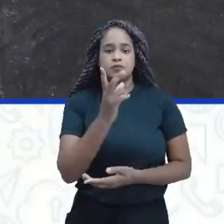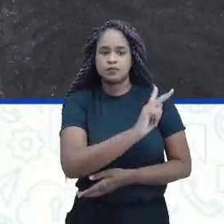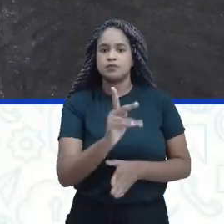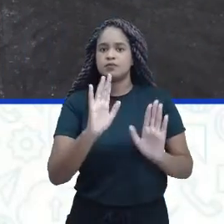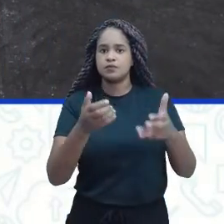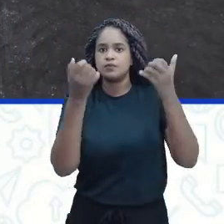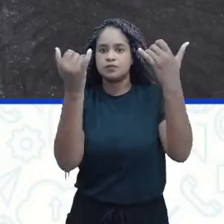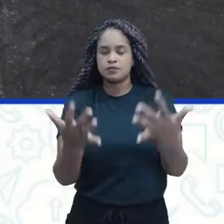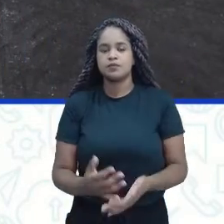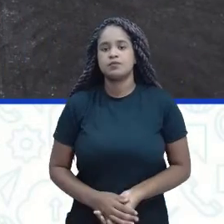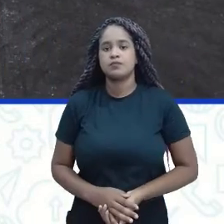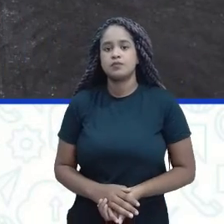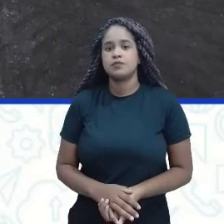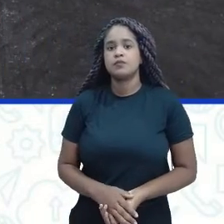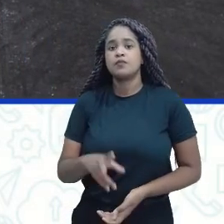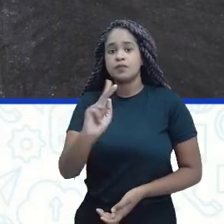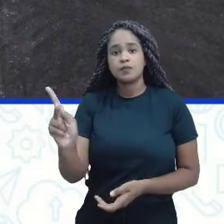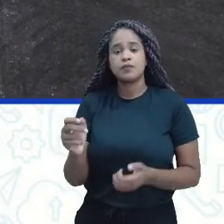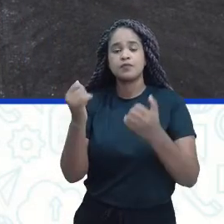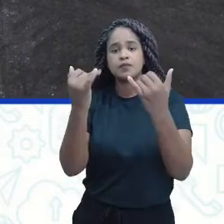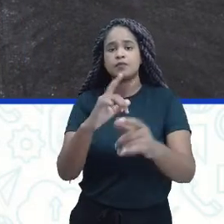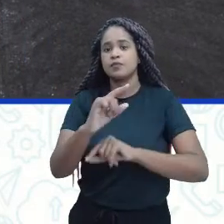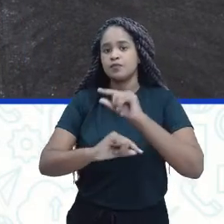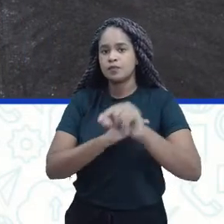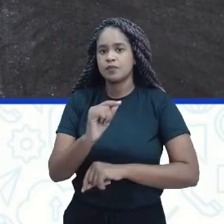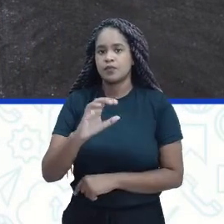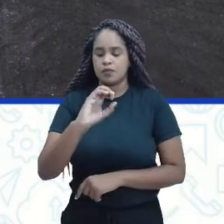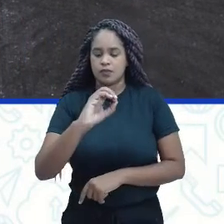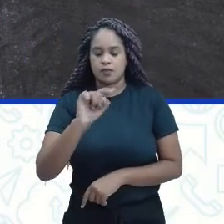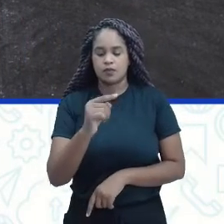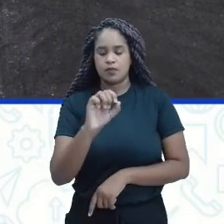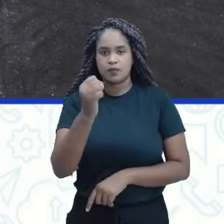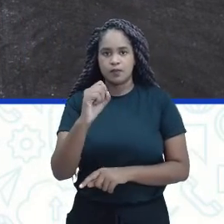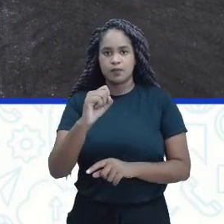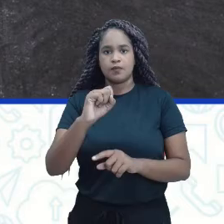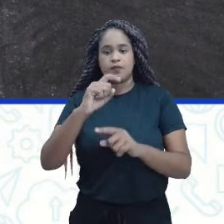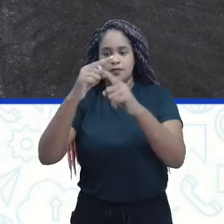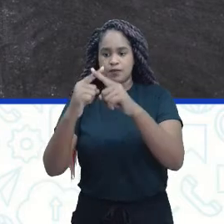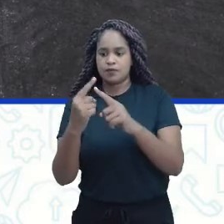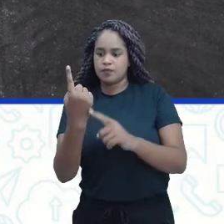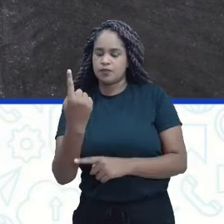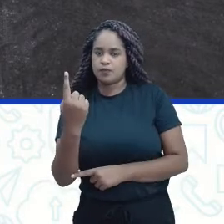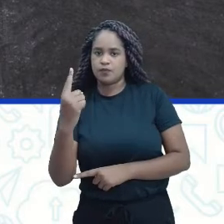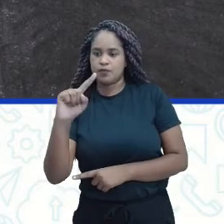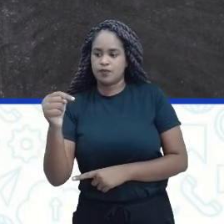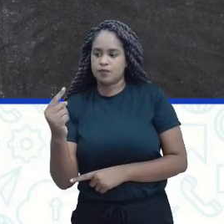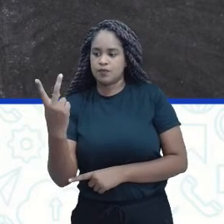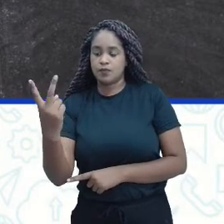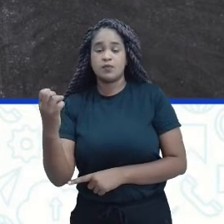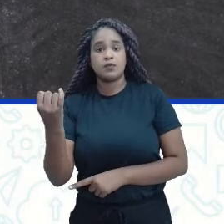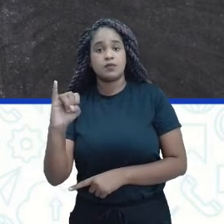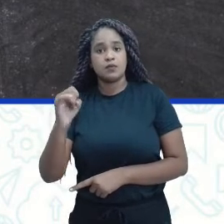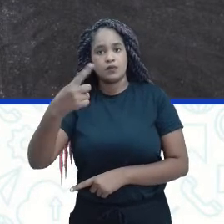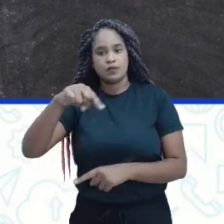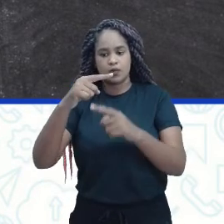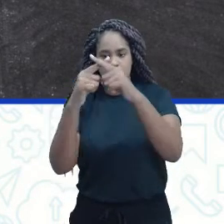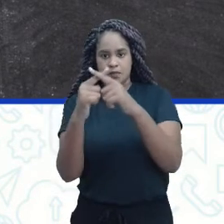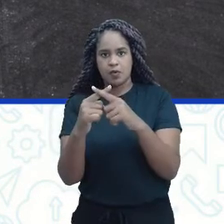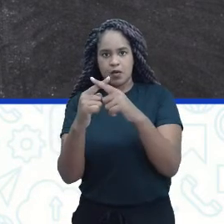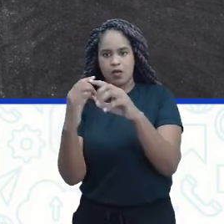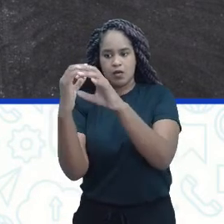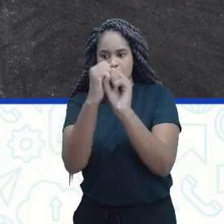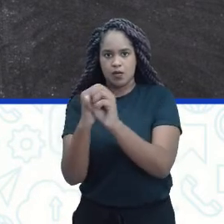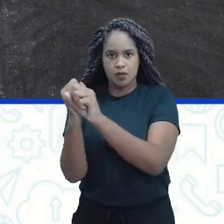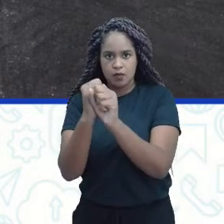falou, tá? Ela colocou aí, ó, o 0,8 vezes o 1,2. Se você multiplicar esses dois